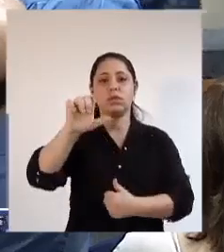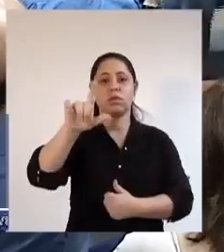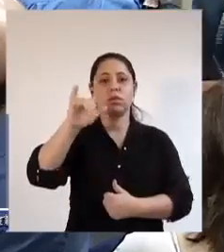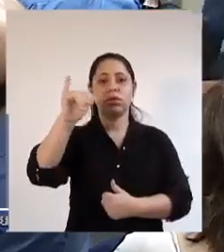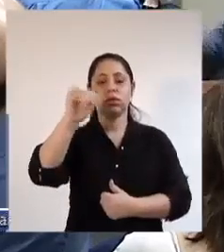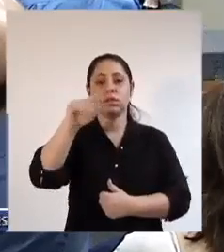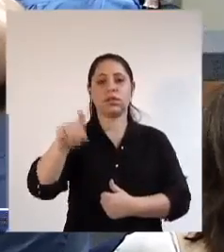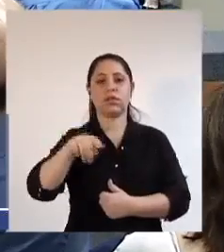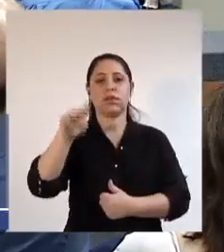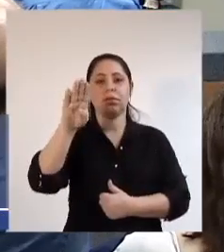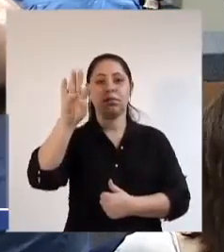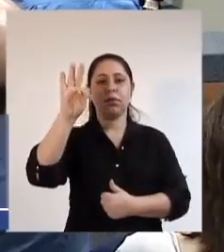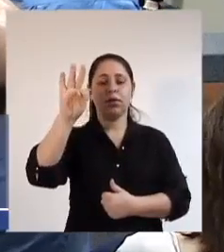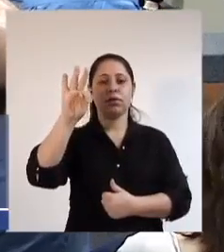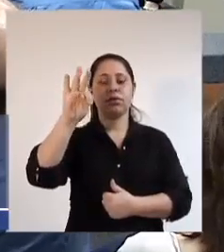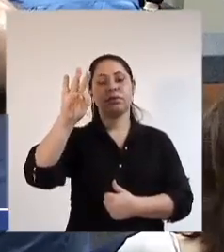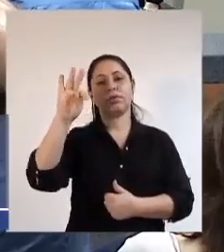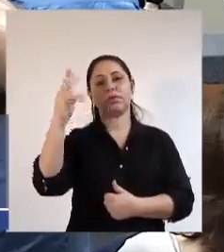jungues